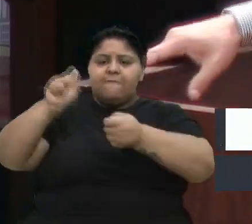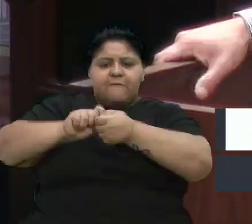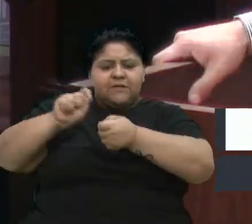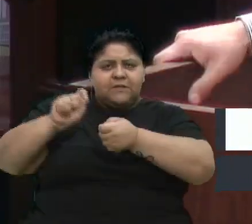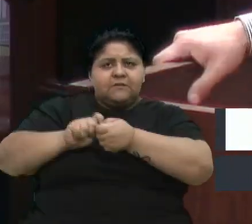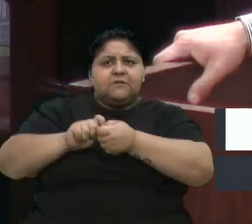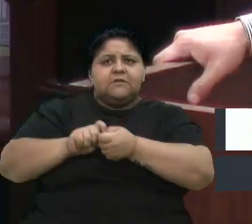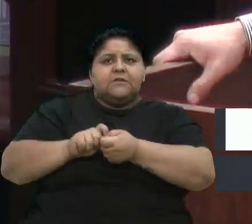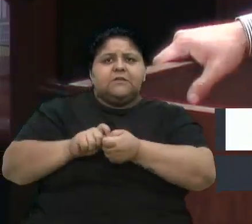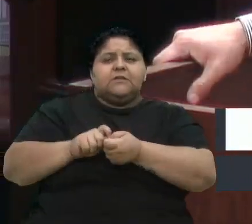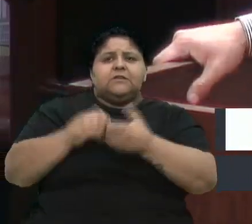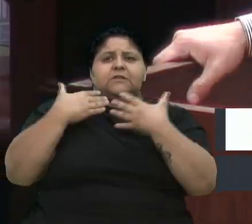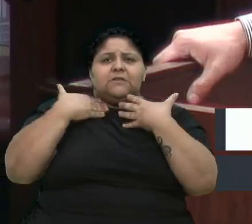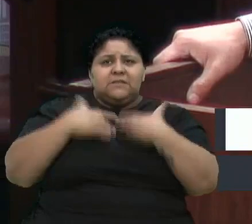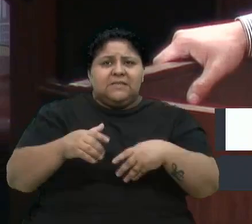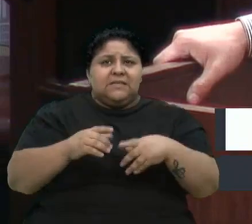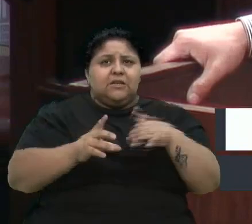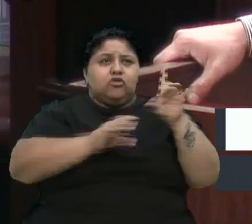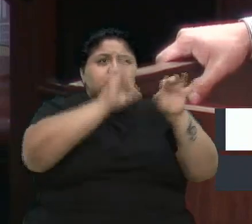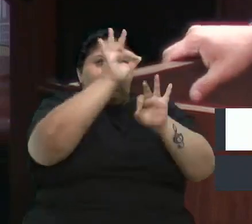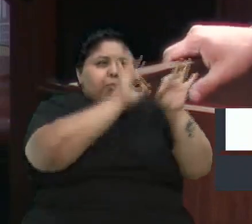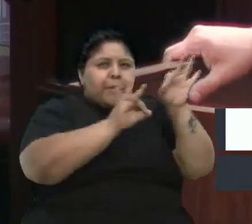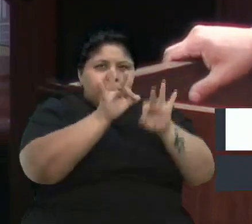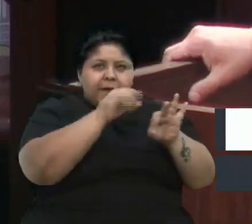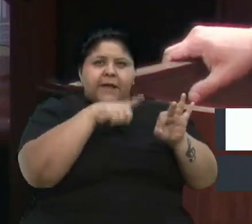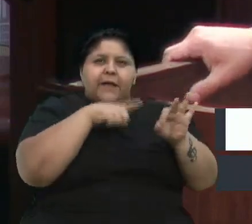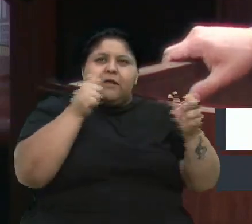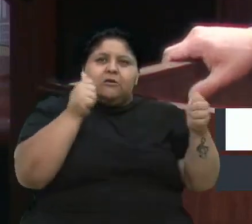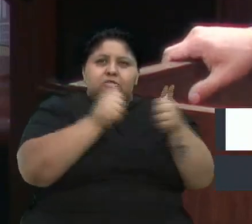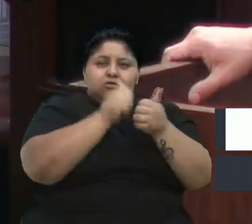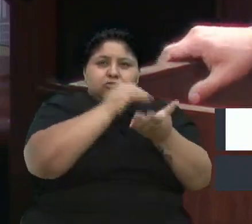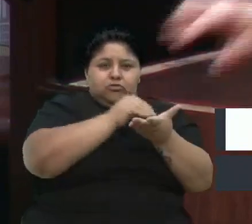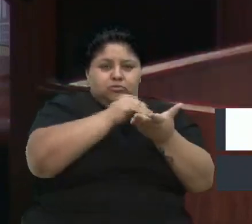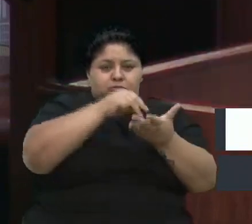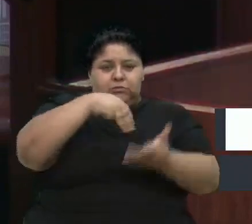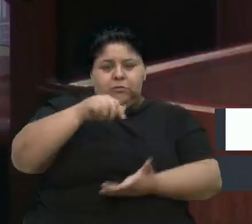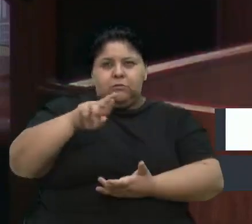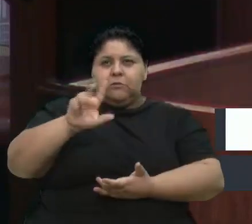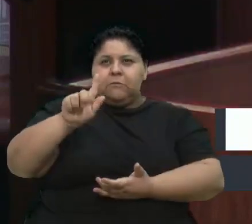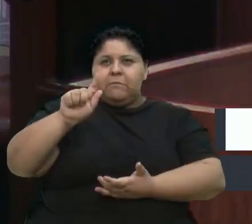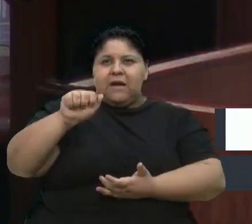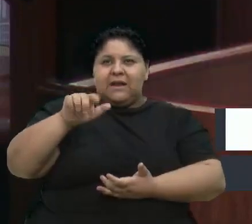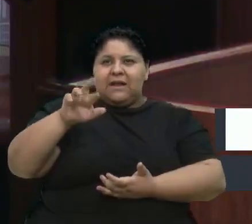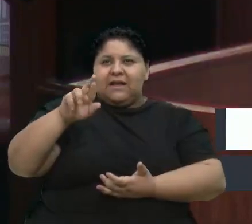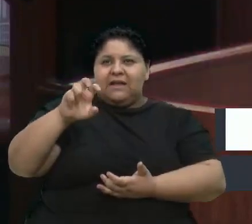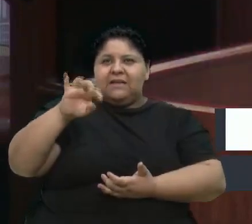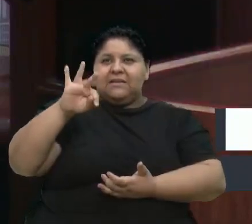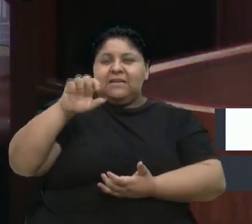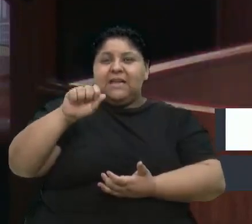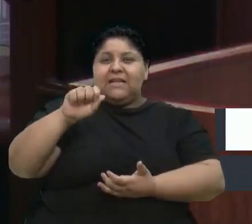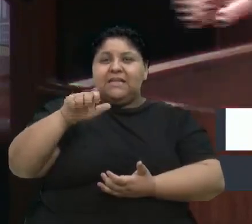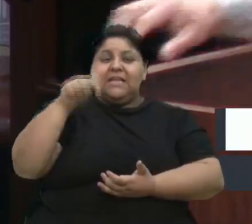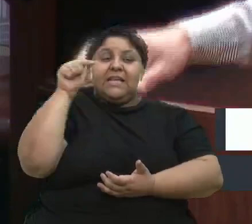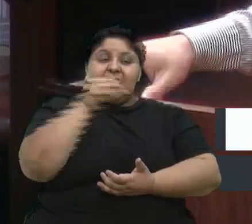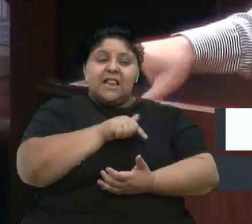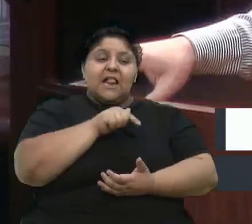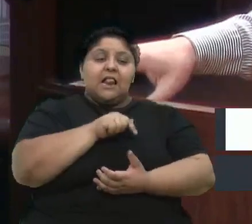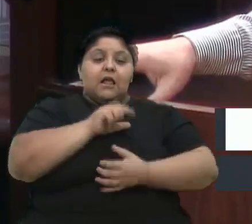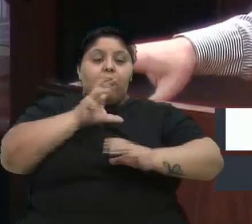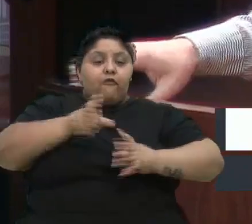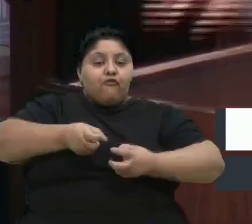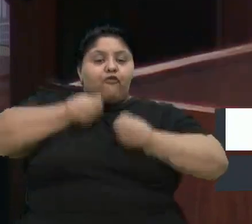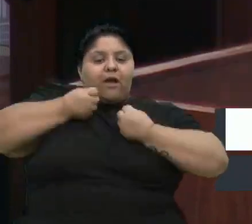é a Secretaria do Planejamento, onde que eu estive junto com a secretária Margarete, e ela está, sim, enganjada nessa